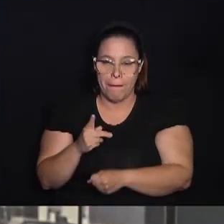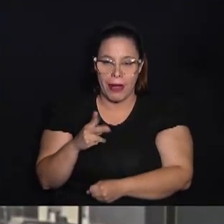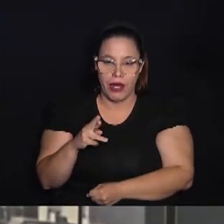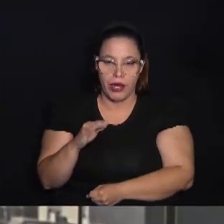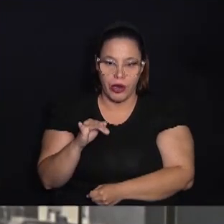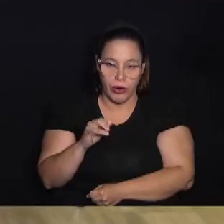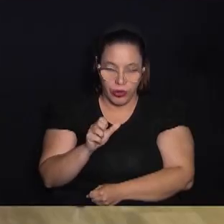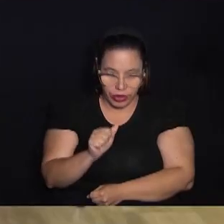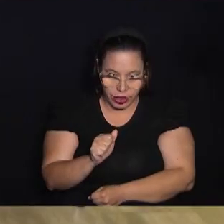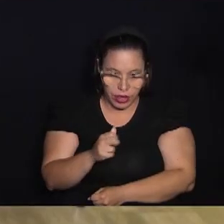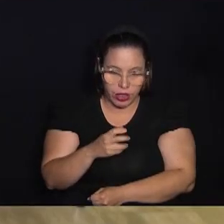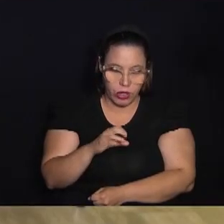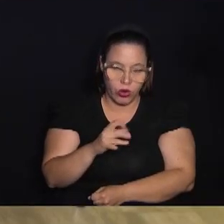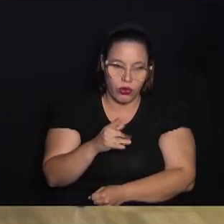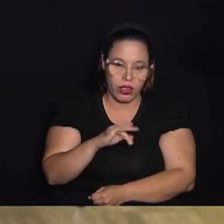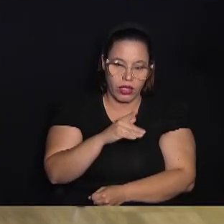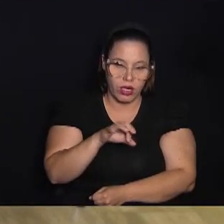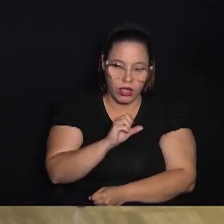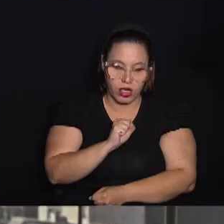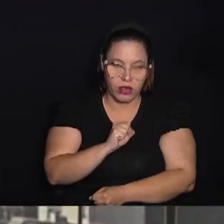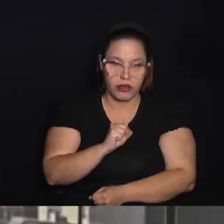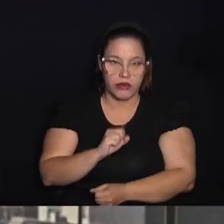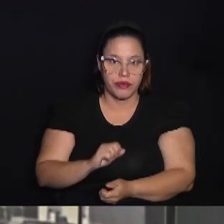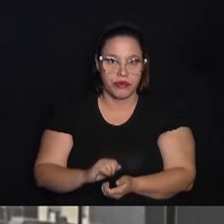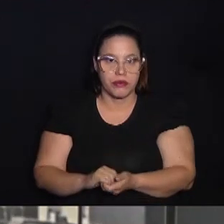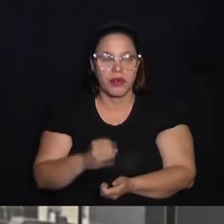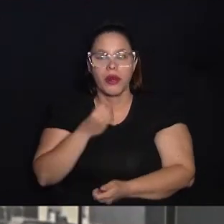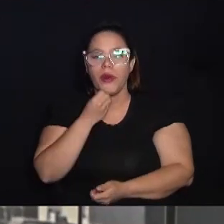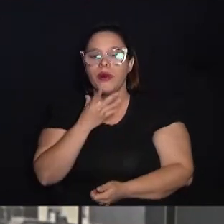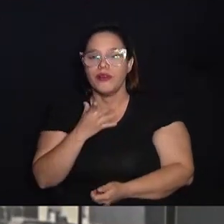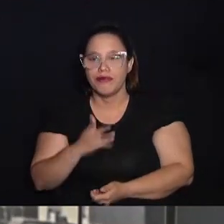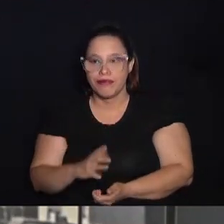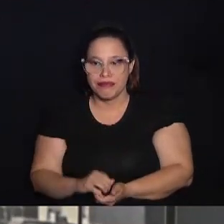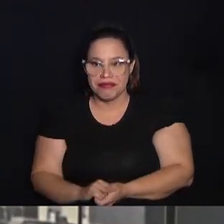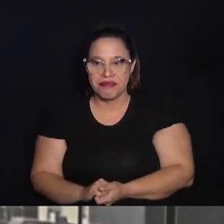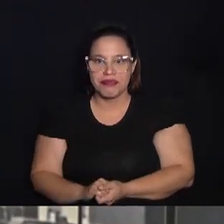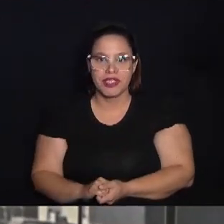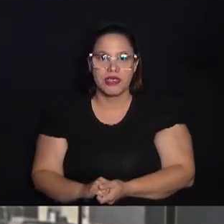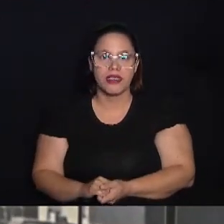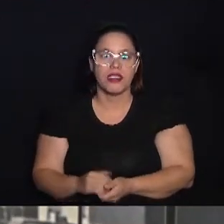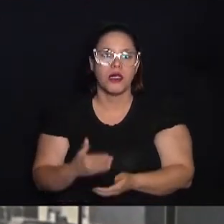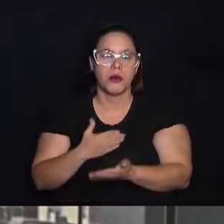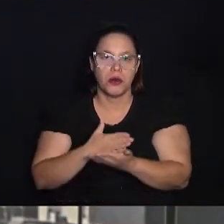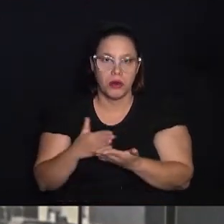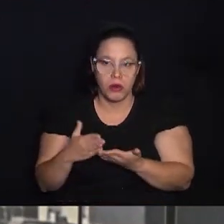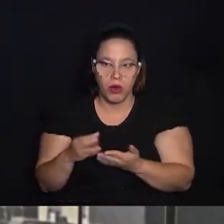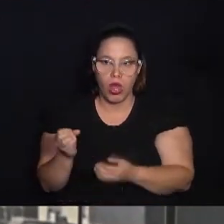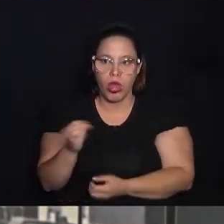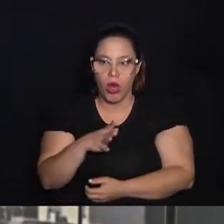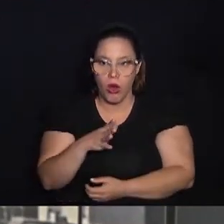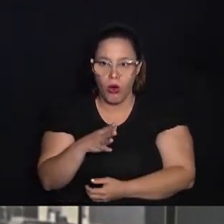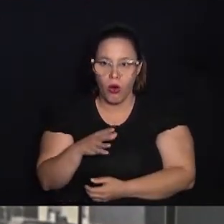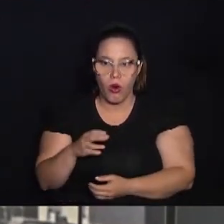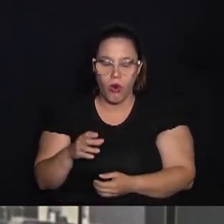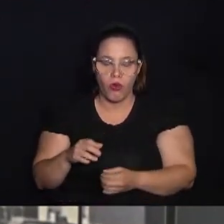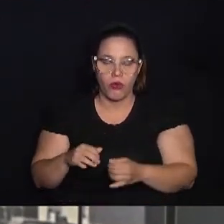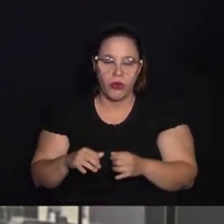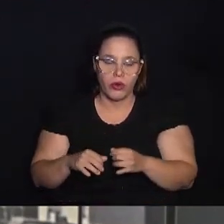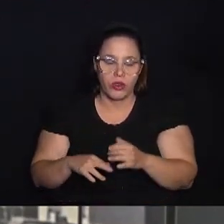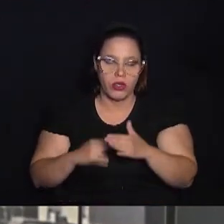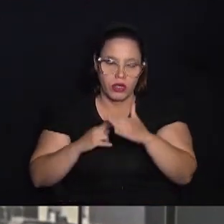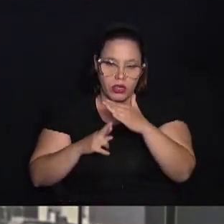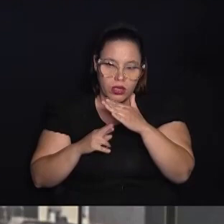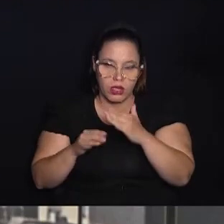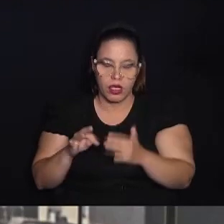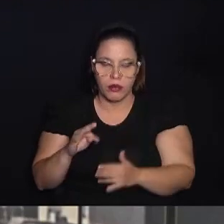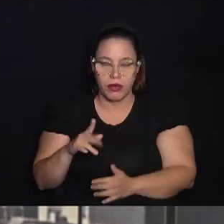histórias Tá legal bom isso aí pessoal a partir de hoje então acesso ao novo terminal mercado